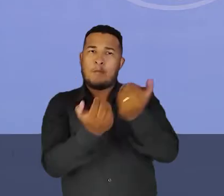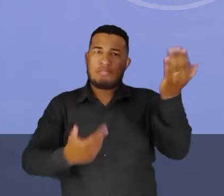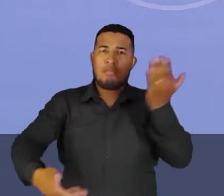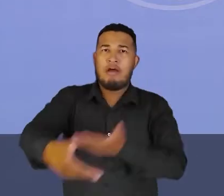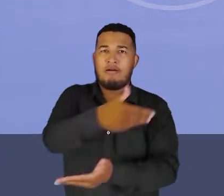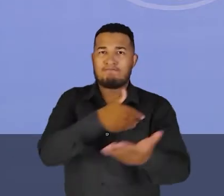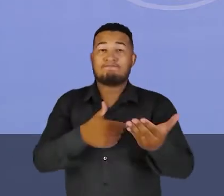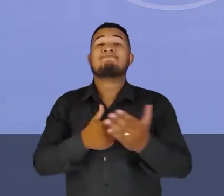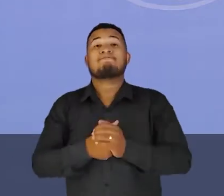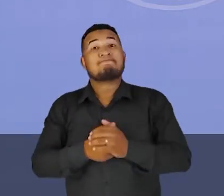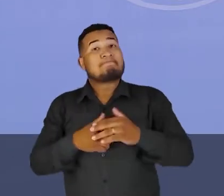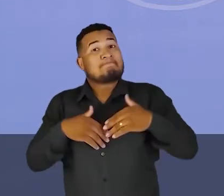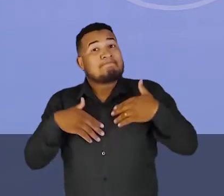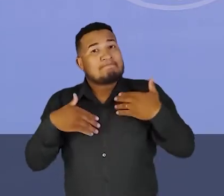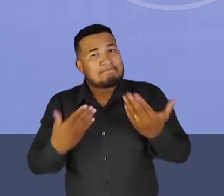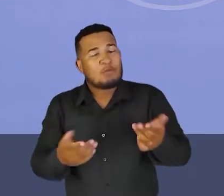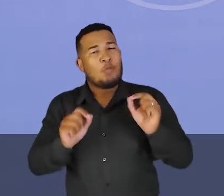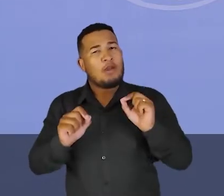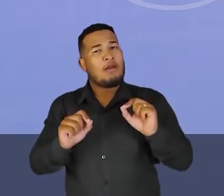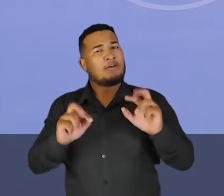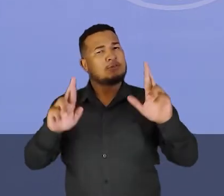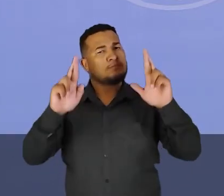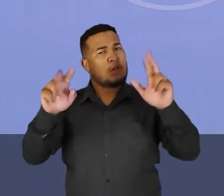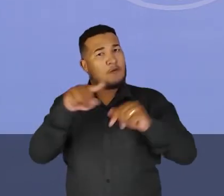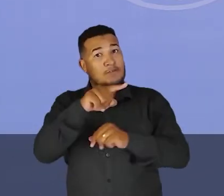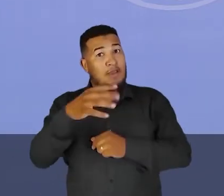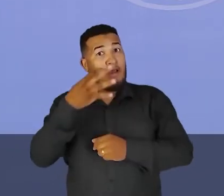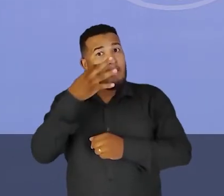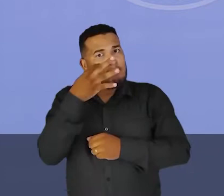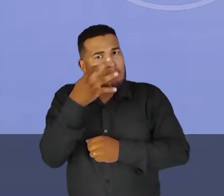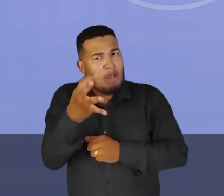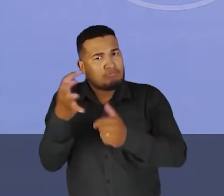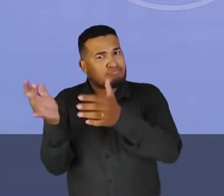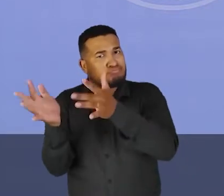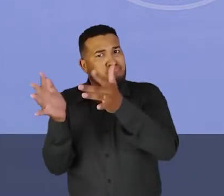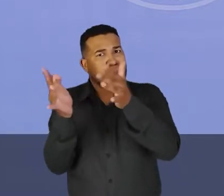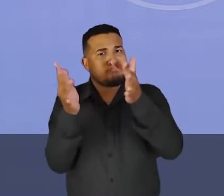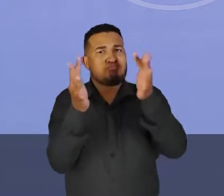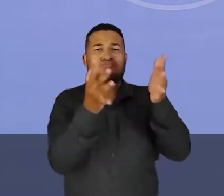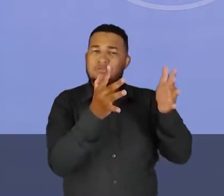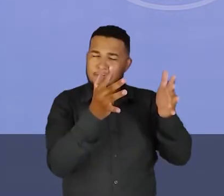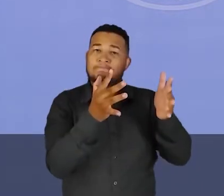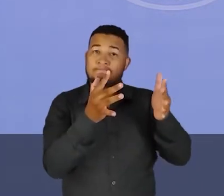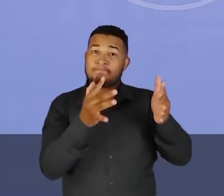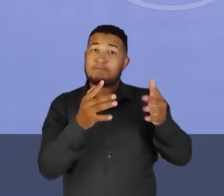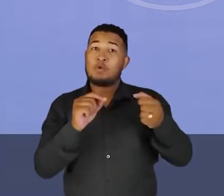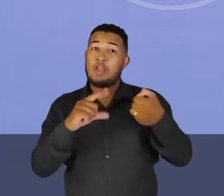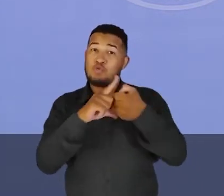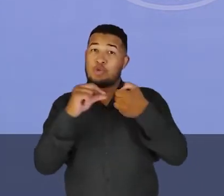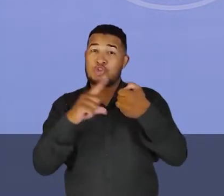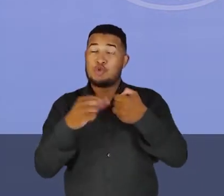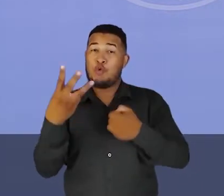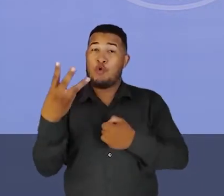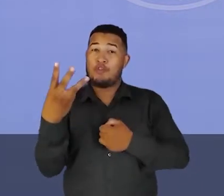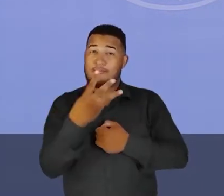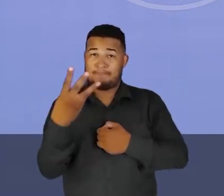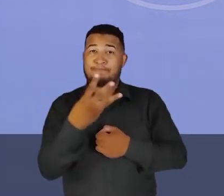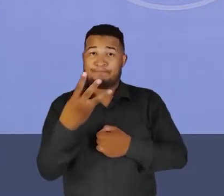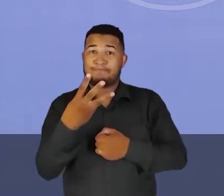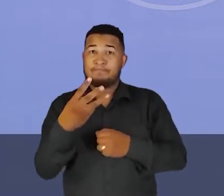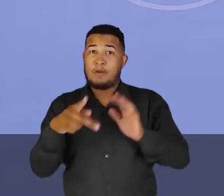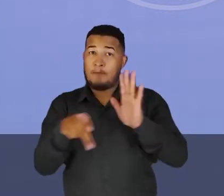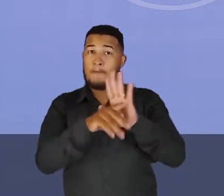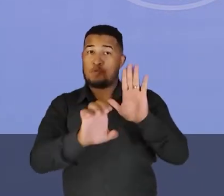comunitária. Então, eu espero que vocês tenham prestado bastante atenção no terceiro artigo